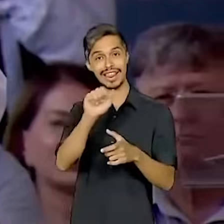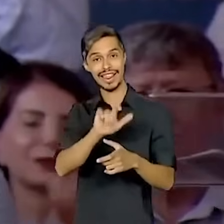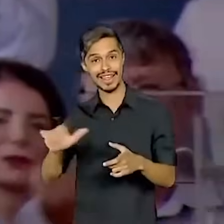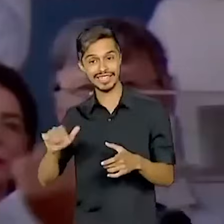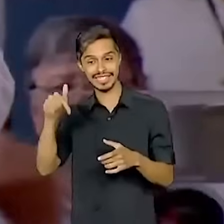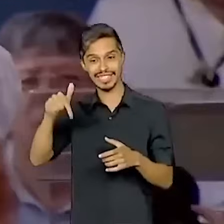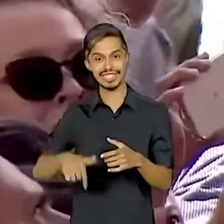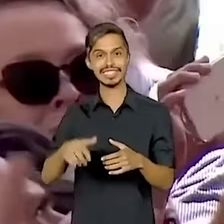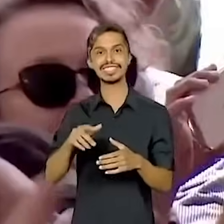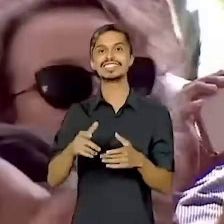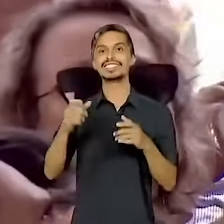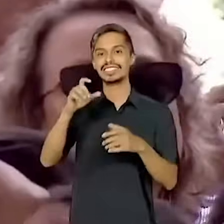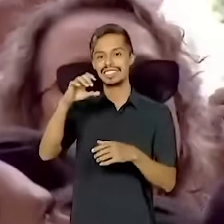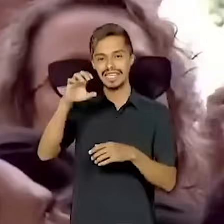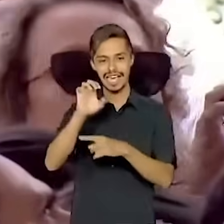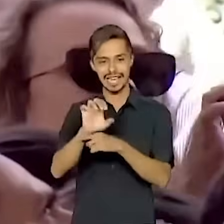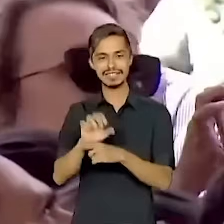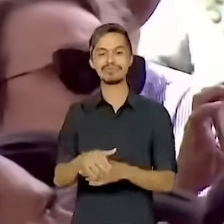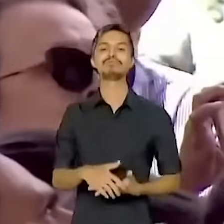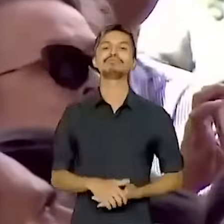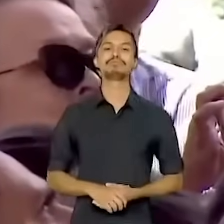estado.